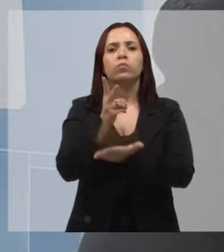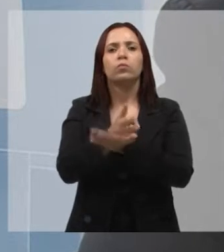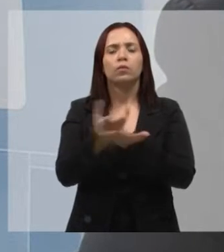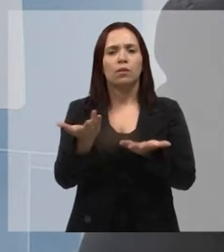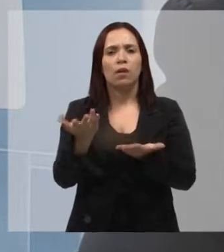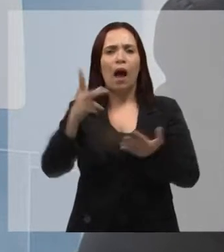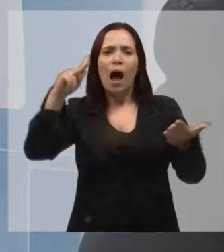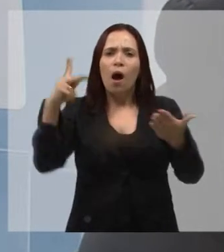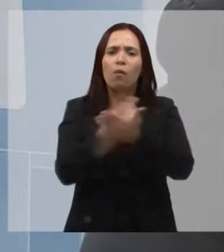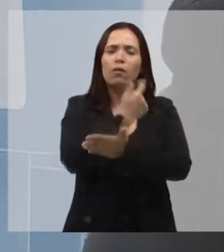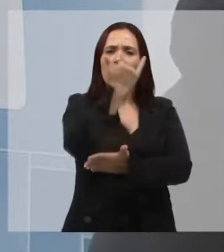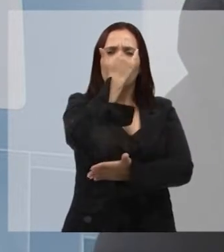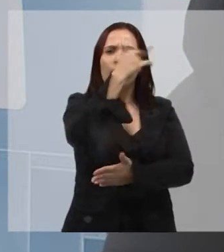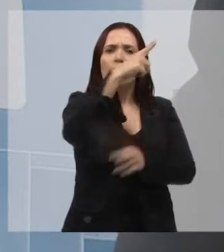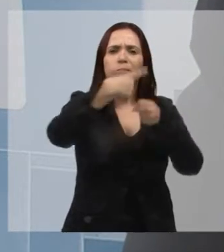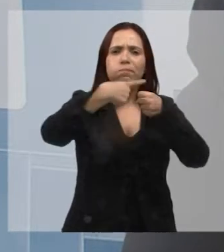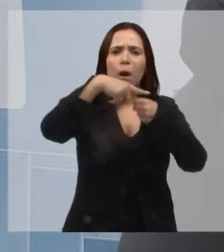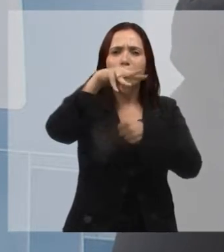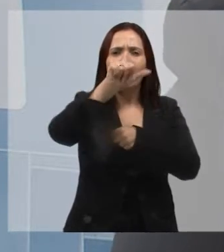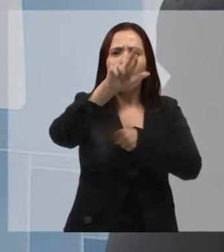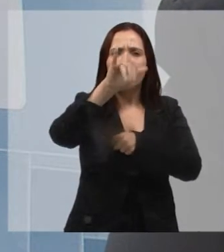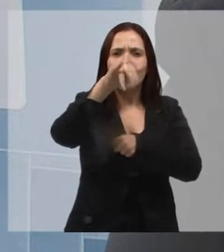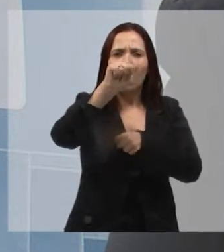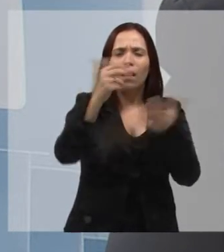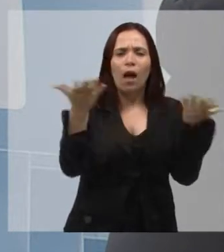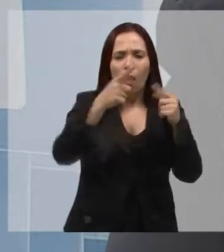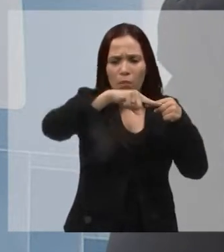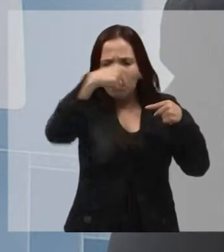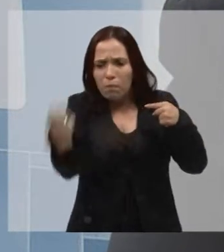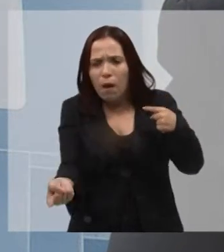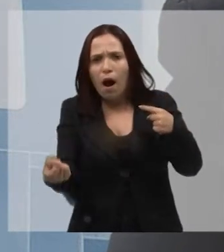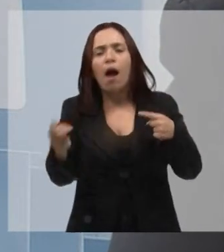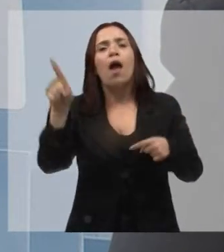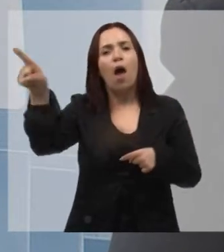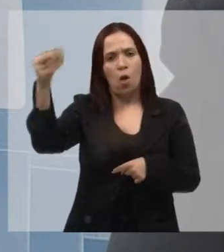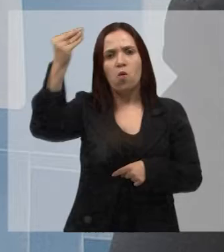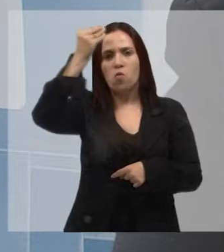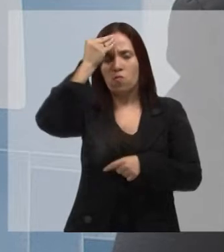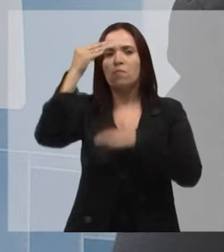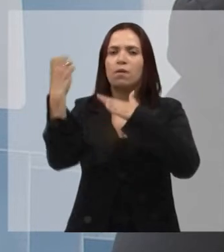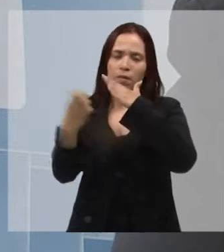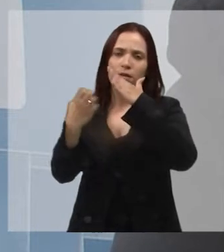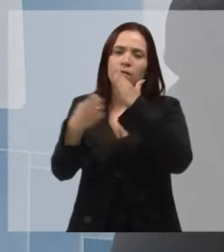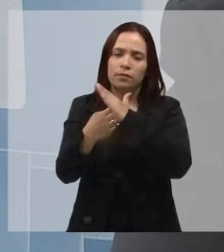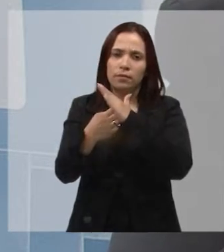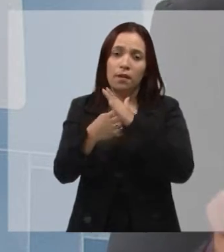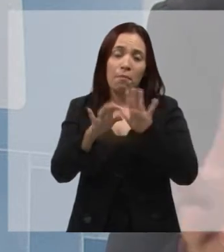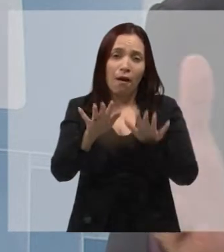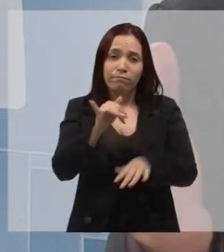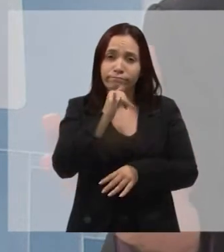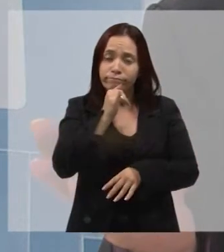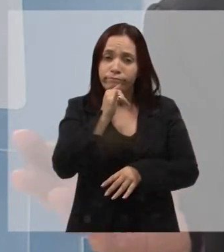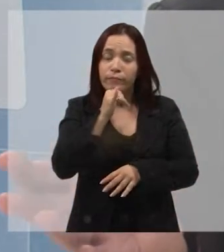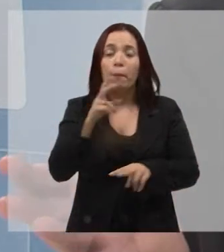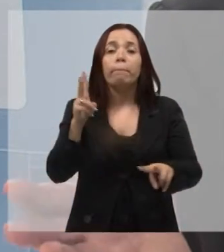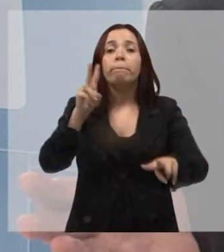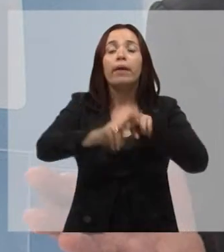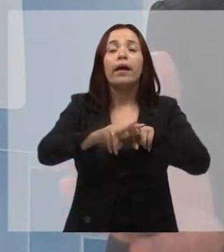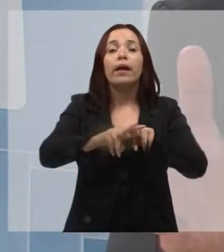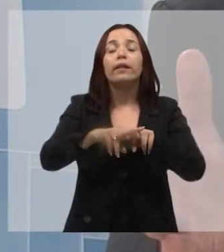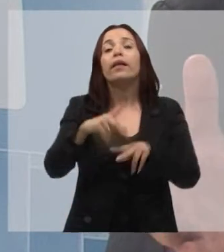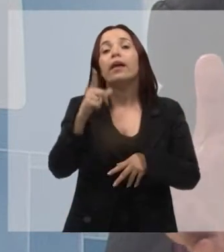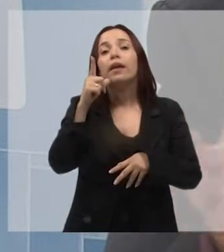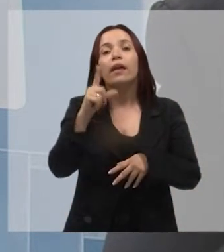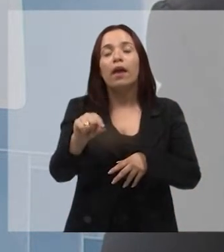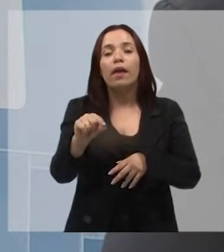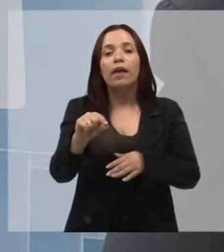Mariana? Então, é responsável direto. Não tem o que discutir, mas infelizmente só foram presos o pessoal